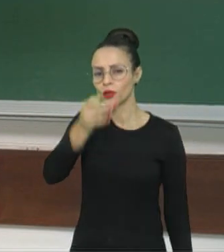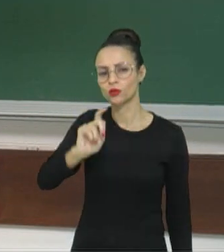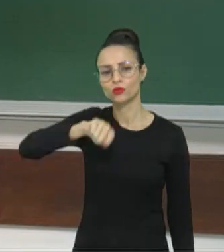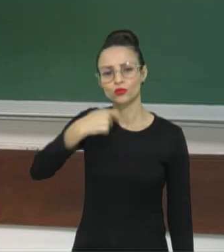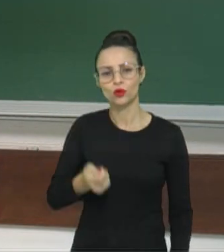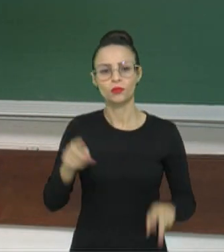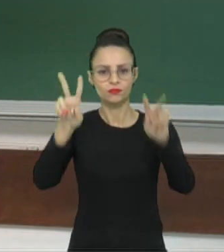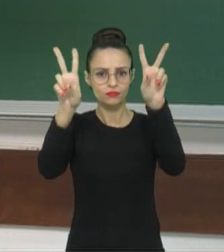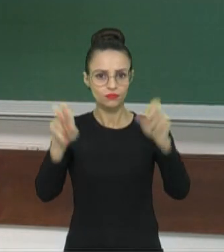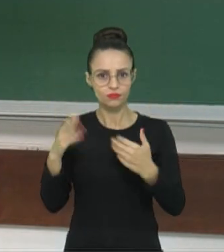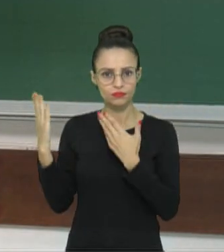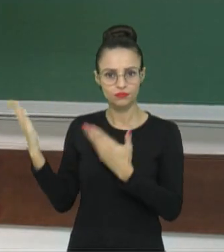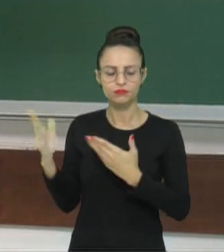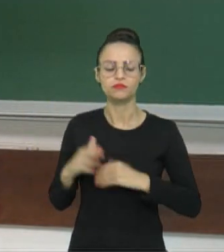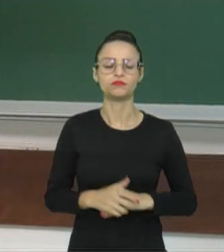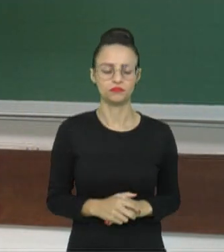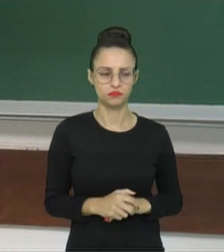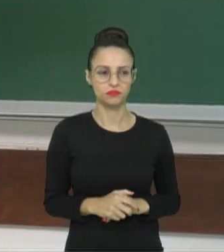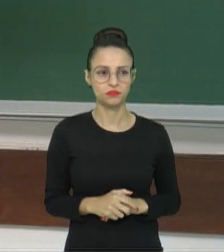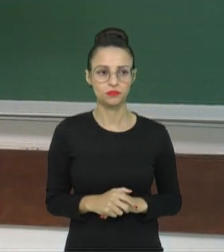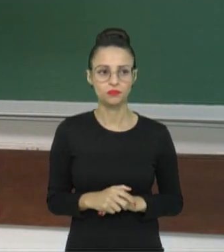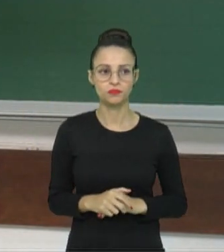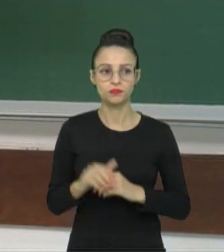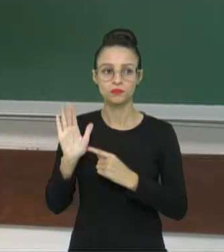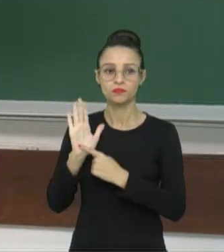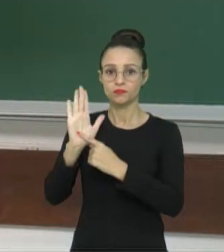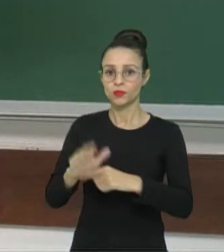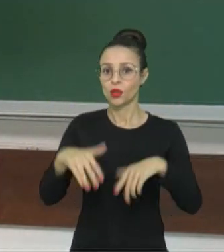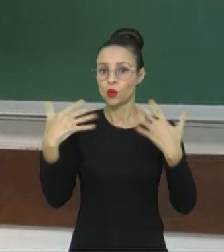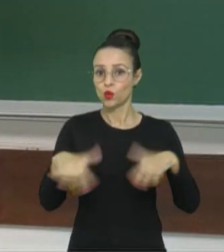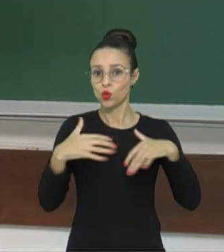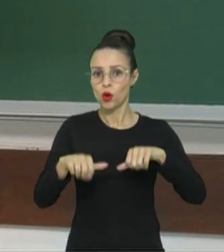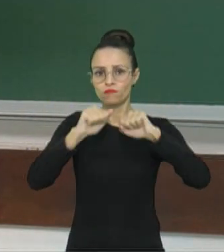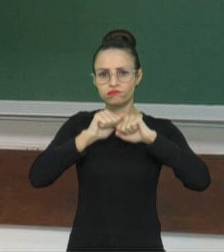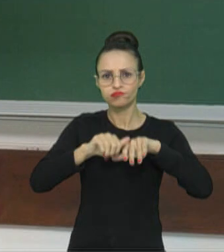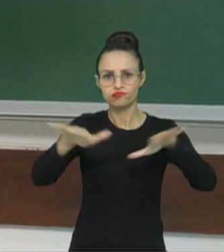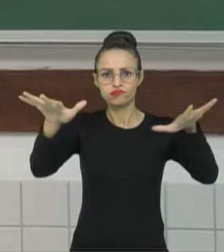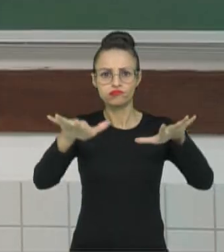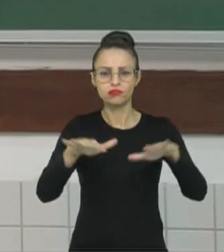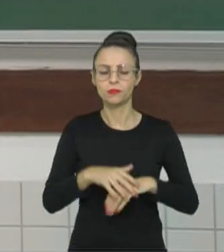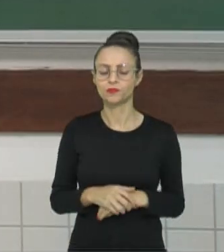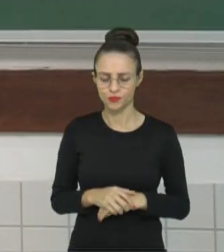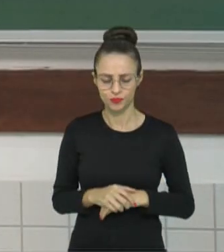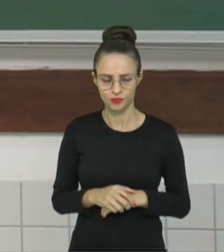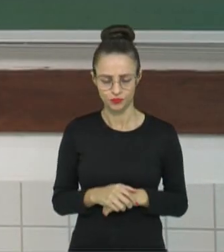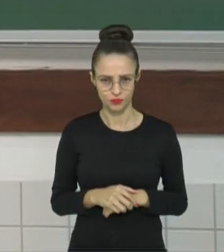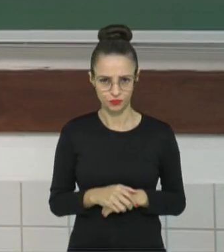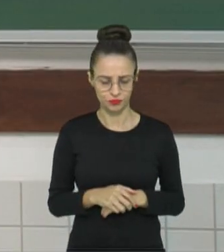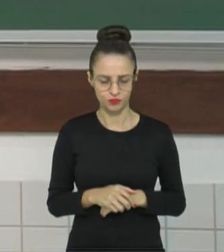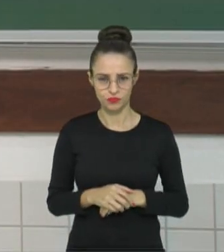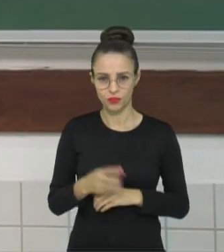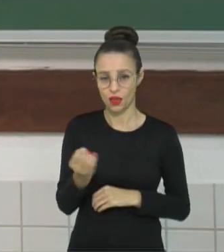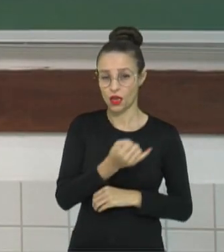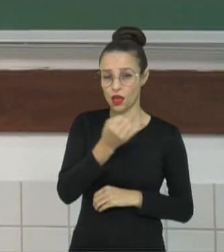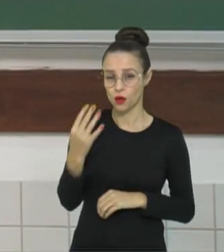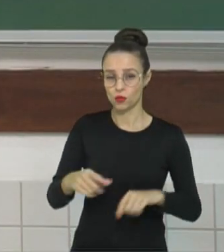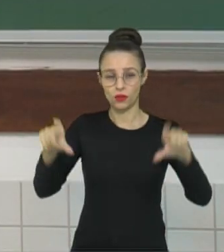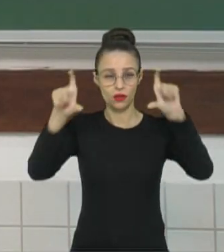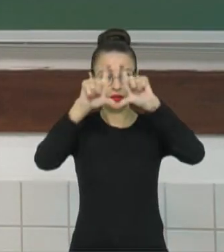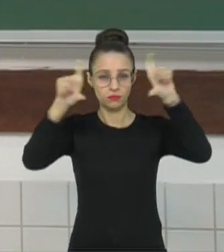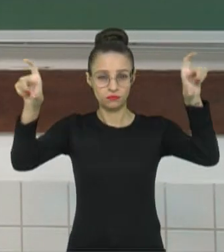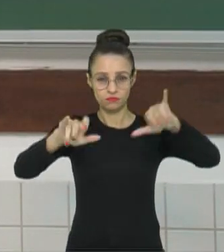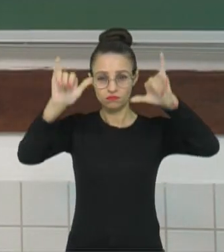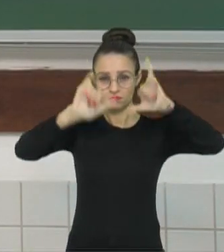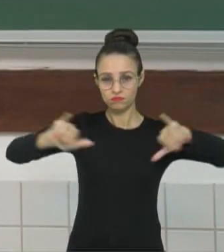sobre isso. Trouxe para vocês qual foi a repercussão na mídia. Então, eu trouxe para vocês algumas manchetes, né,